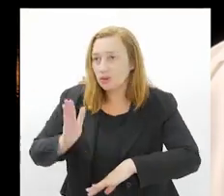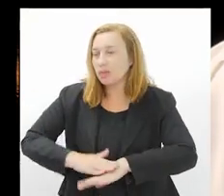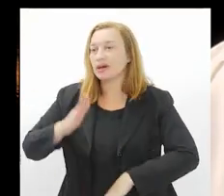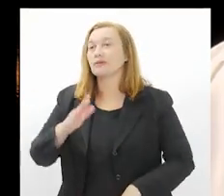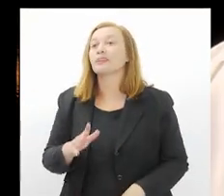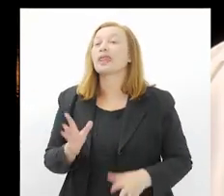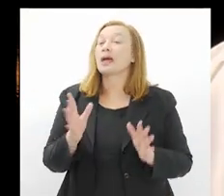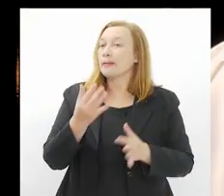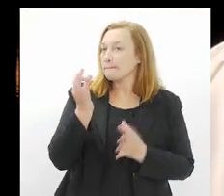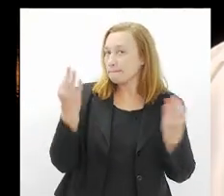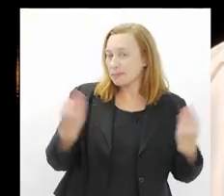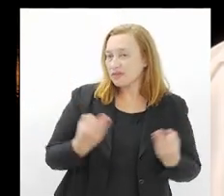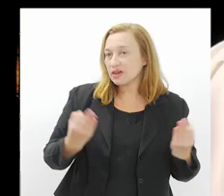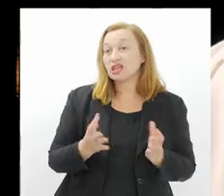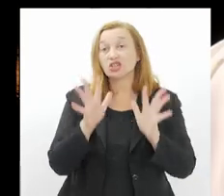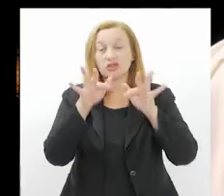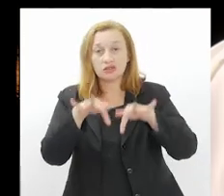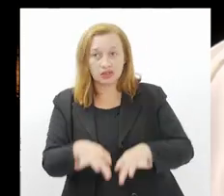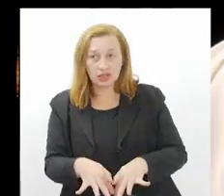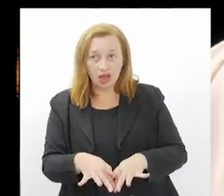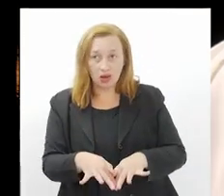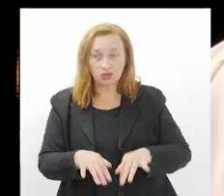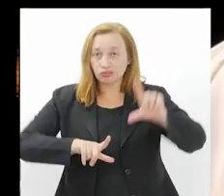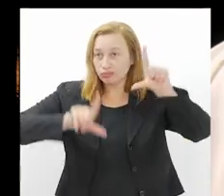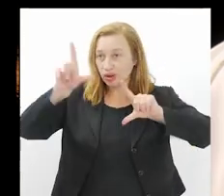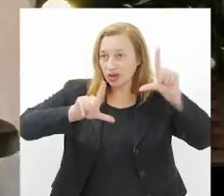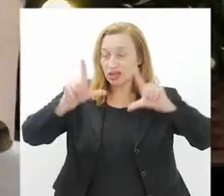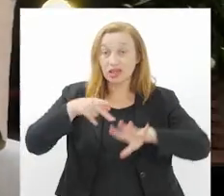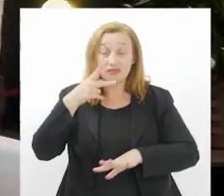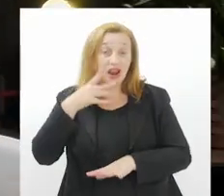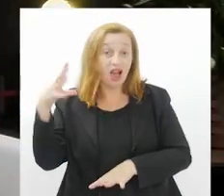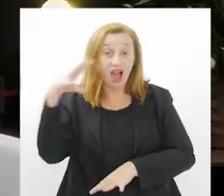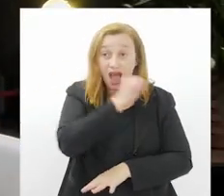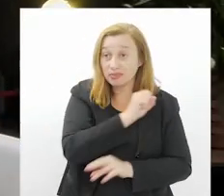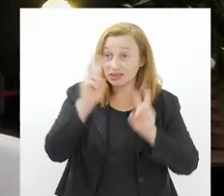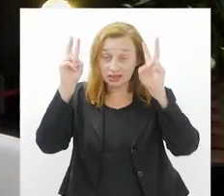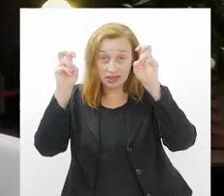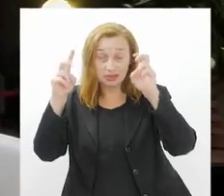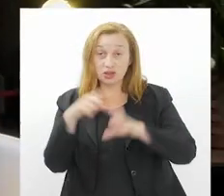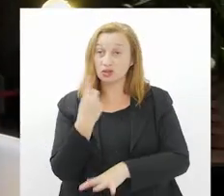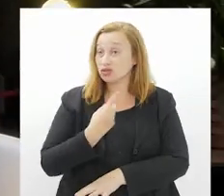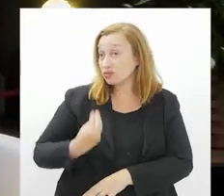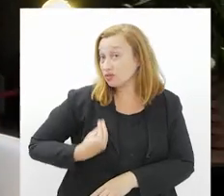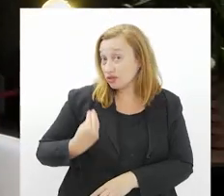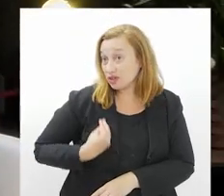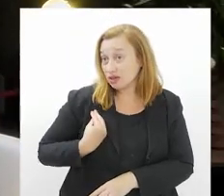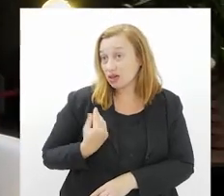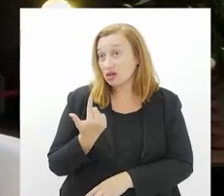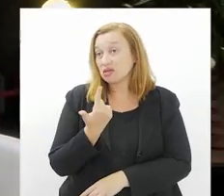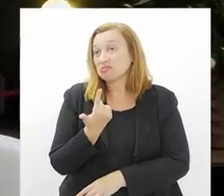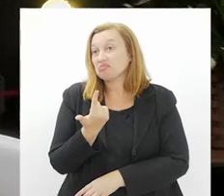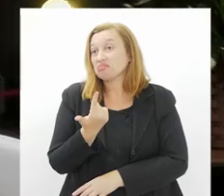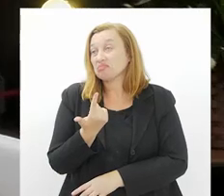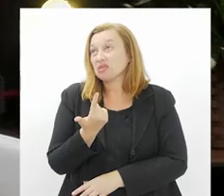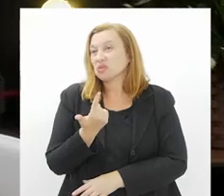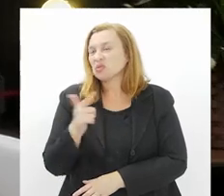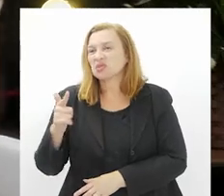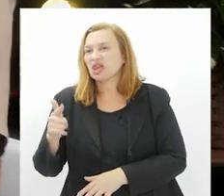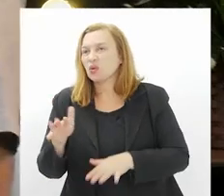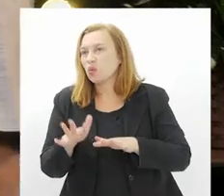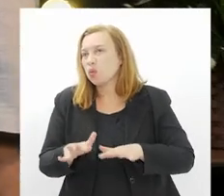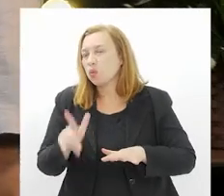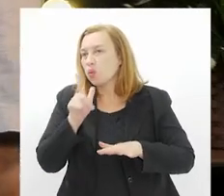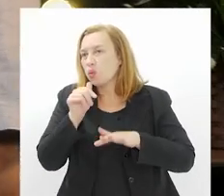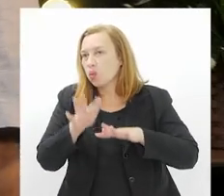a situação pode ser ainda pior. Perfeito. A gente já está chegando ao final do programa e eu queria abordar esse tema rapidamente, porque é o que a gente está